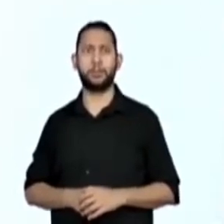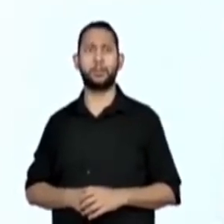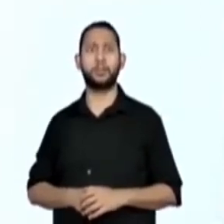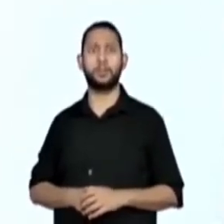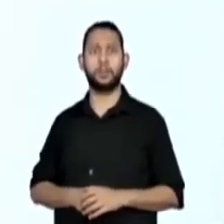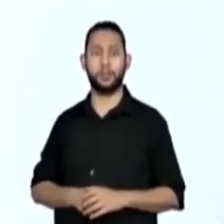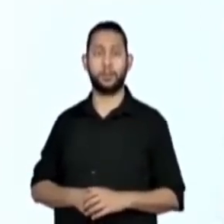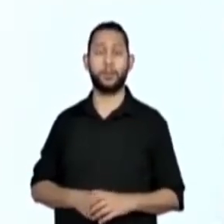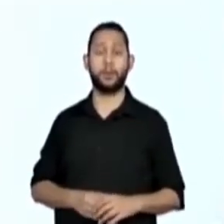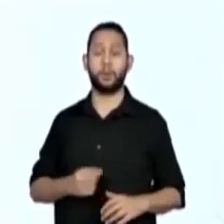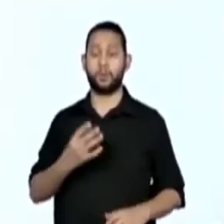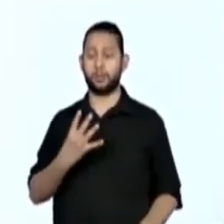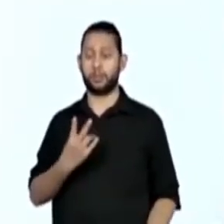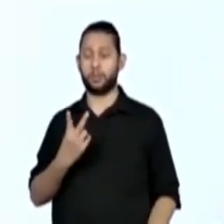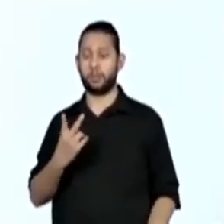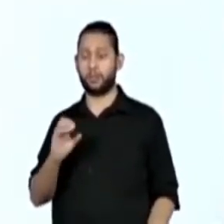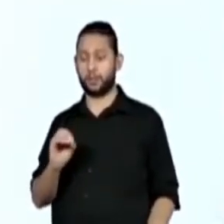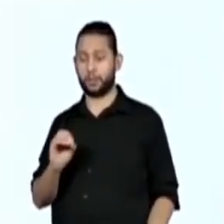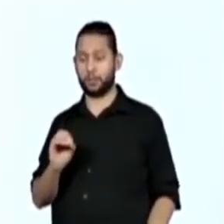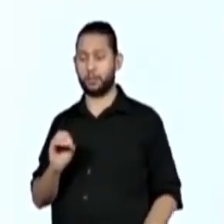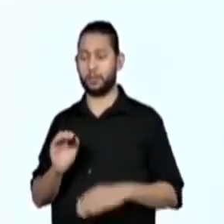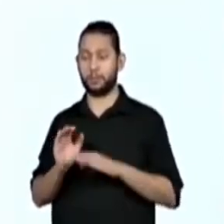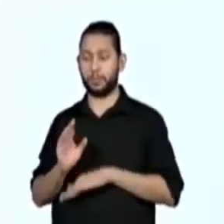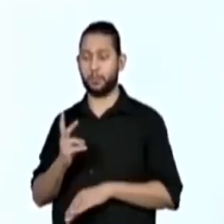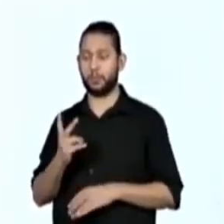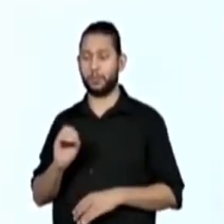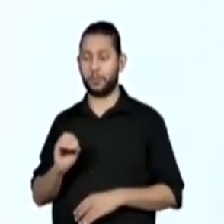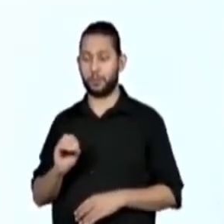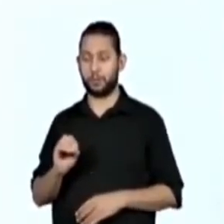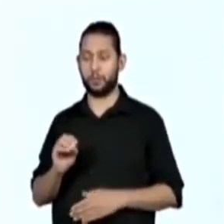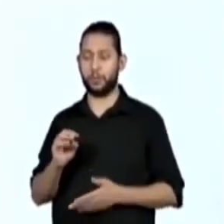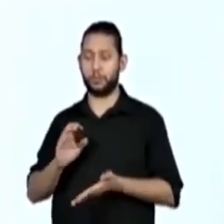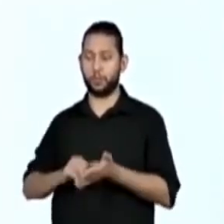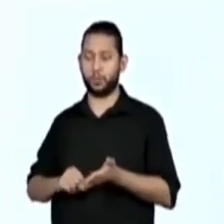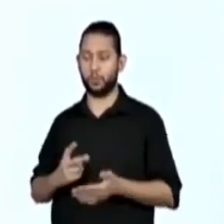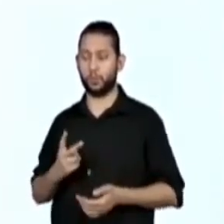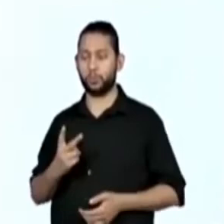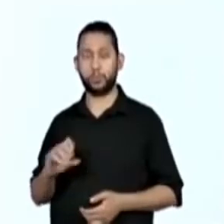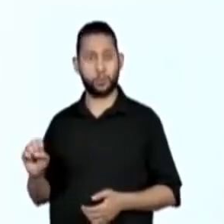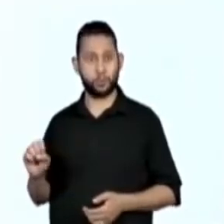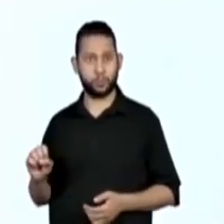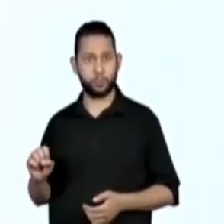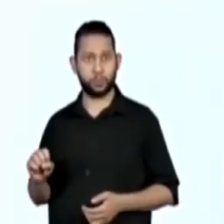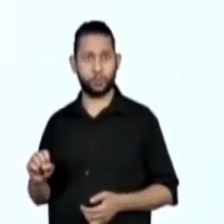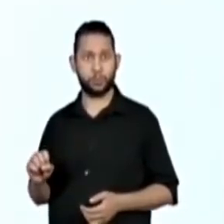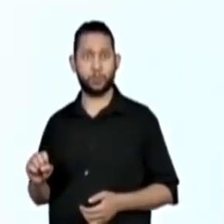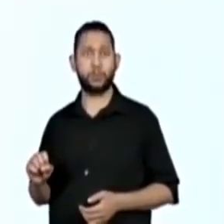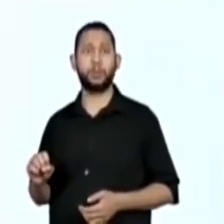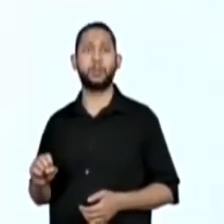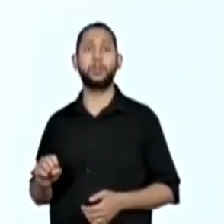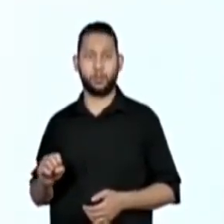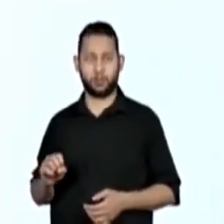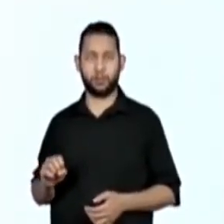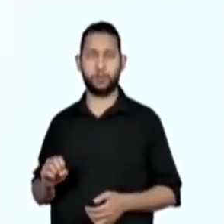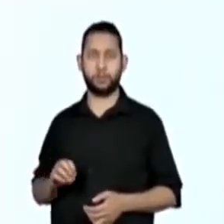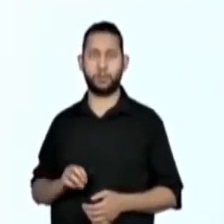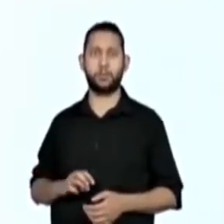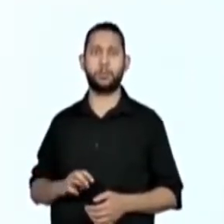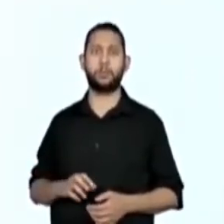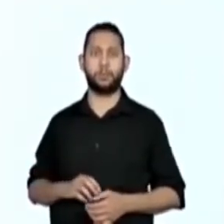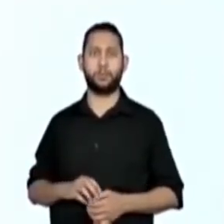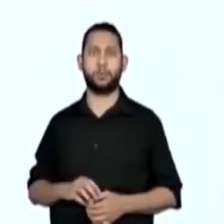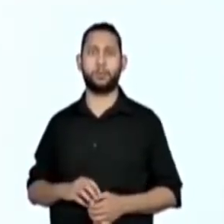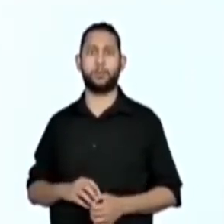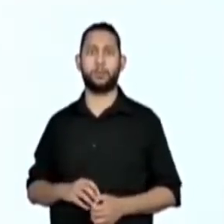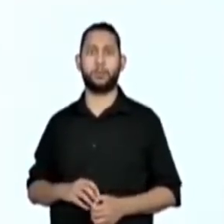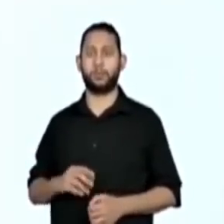menos 20 da 400/400 pegou a 200 adentrar 200 é isso 200 é igual 420